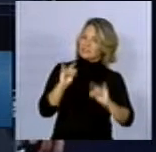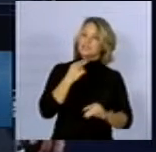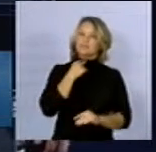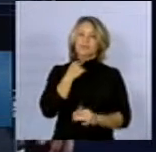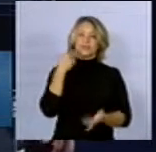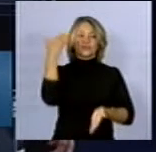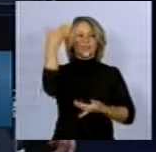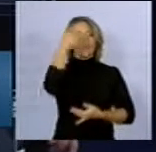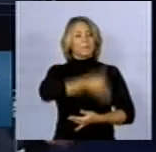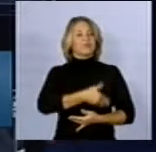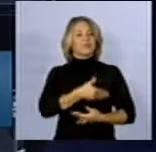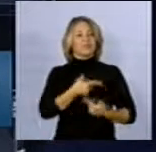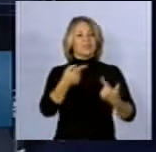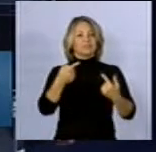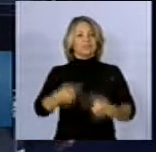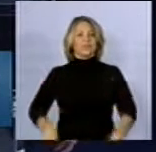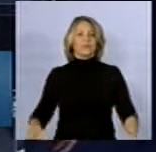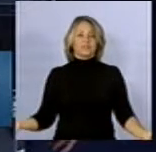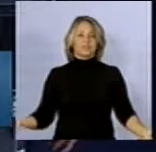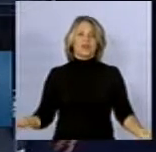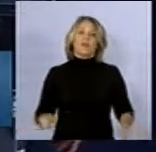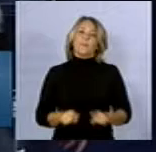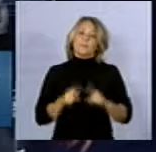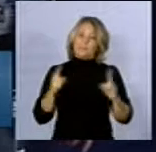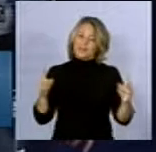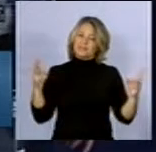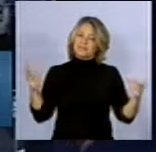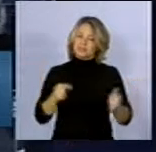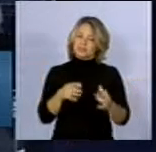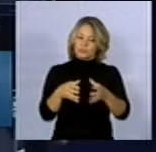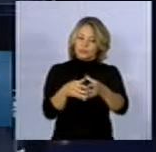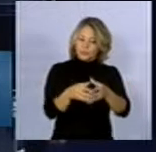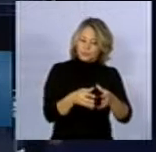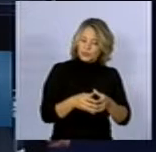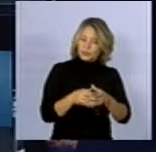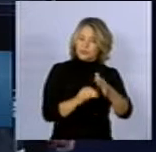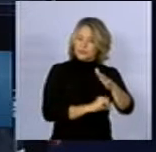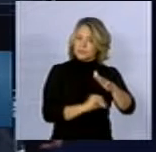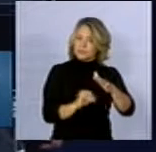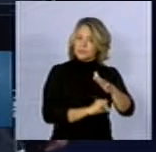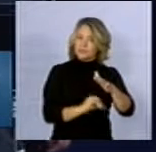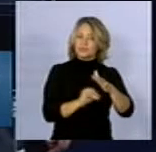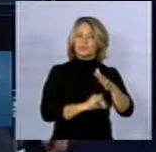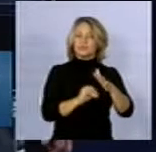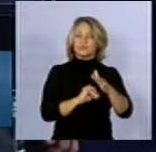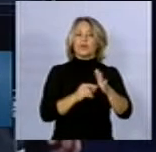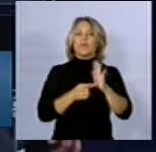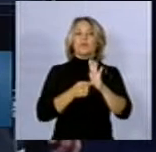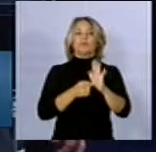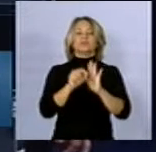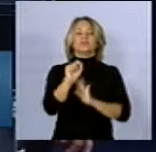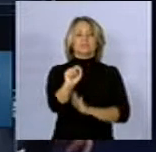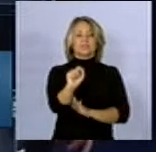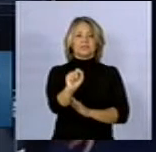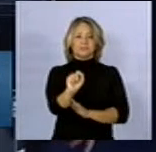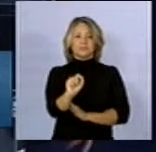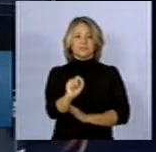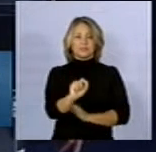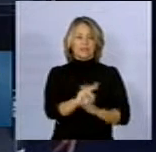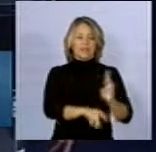provar o negativo, mas para a IARC, isso corresponde, então, a